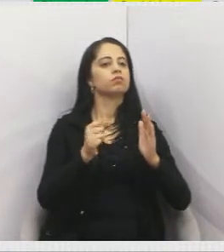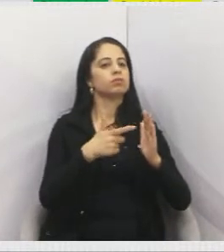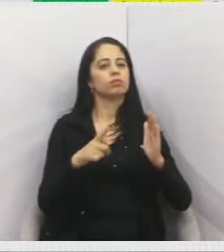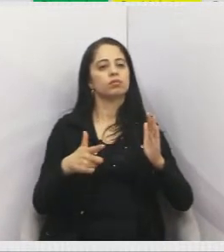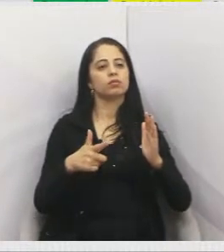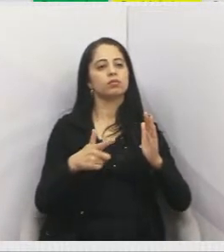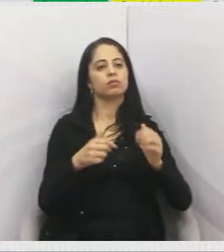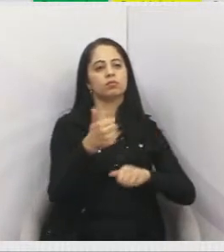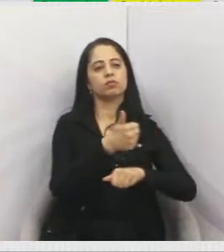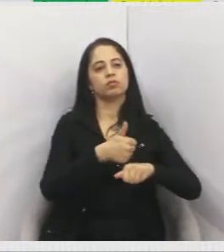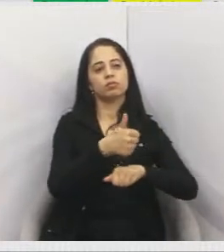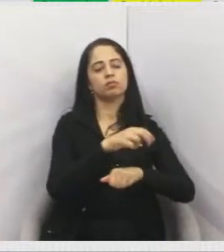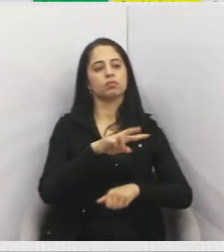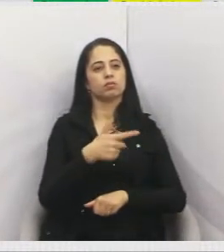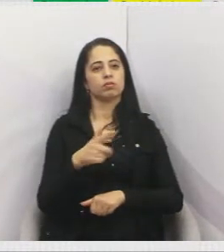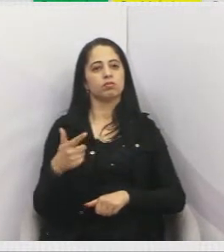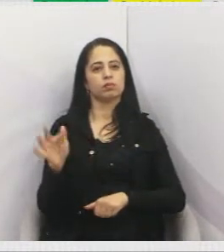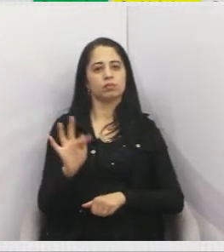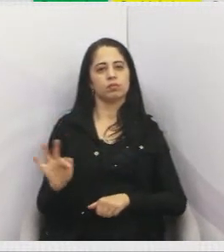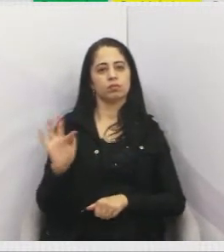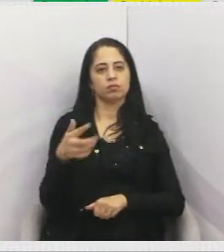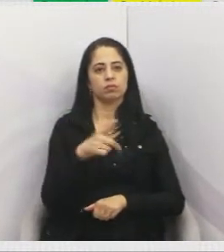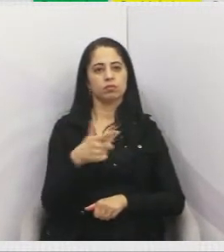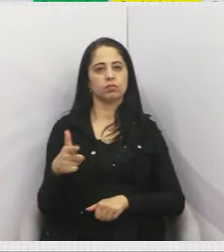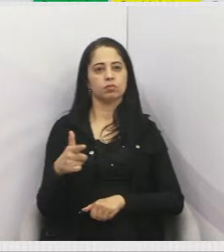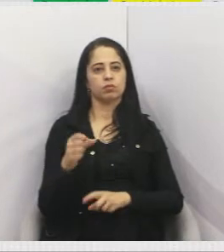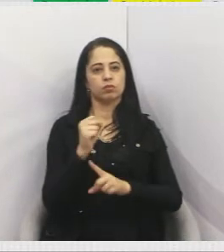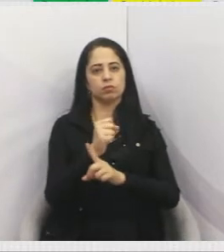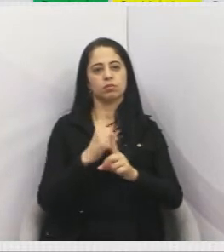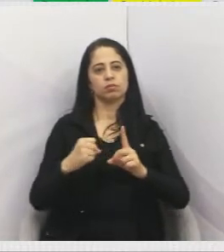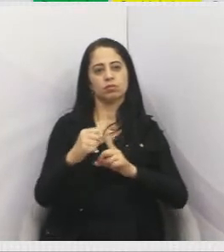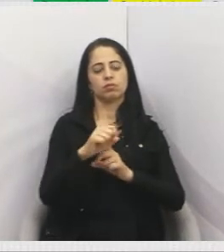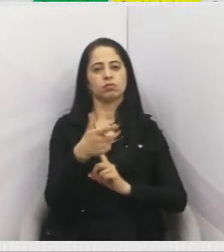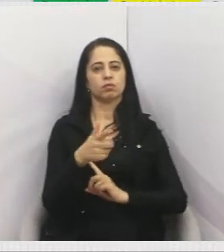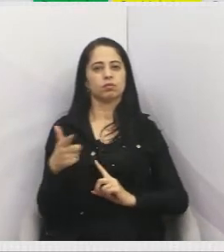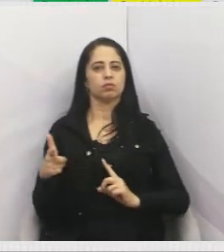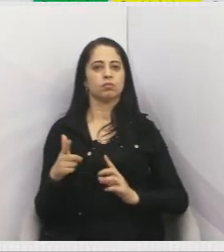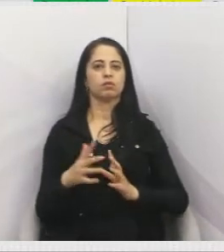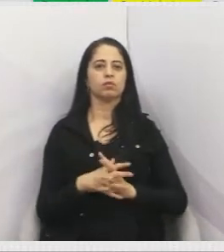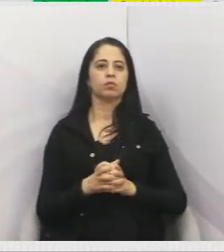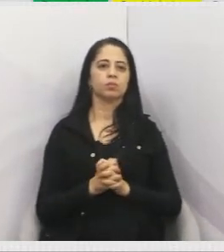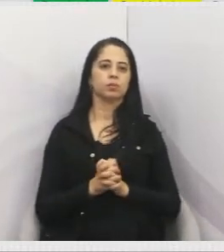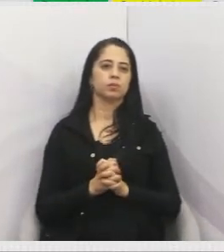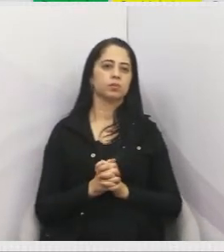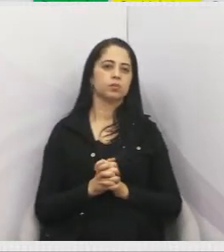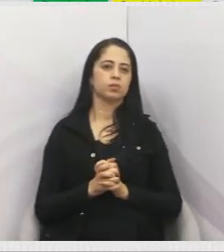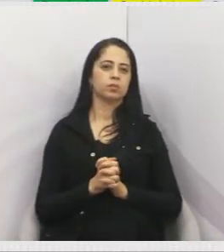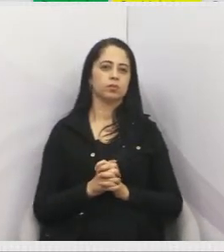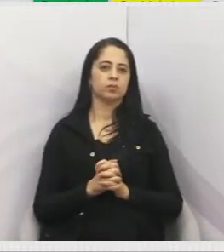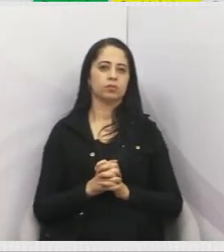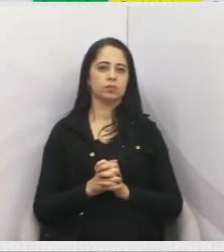branco, entidades acadêmicas em branco e organização da sociedade civil em branco.